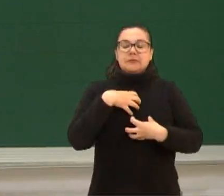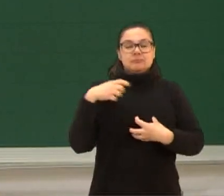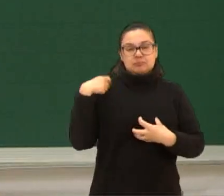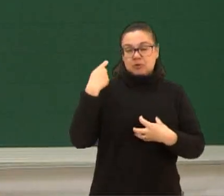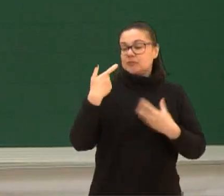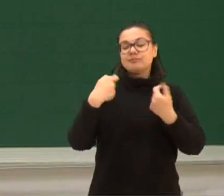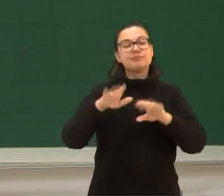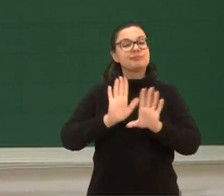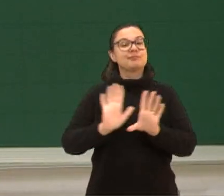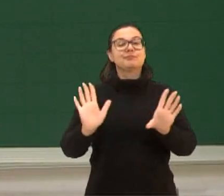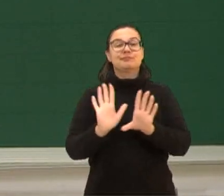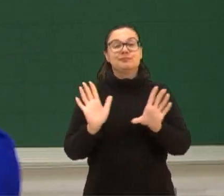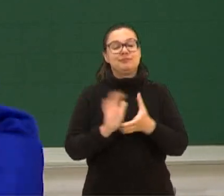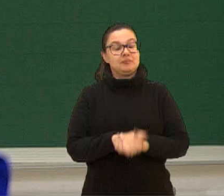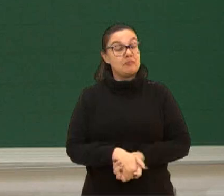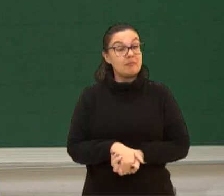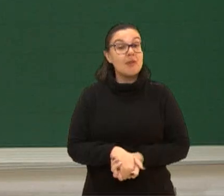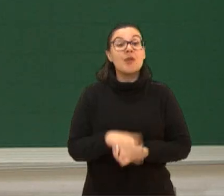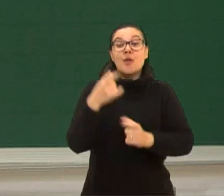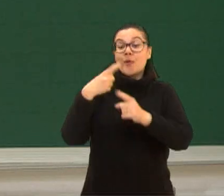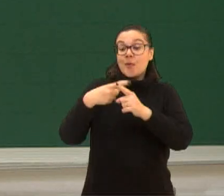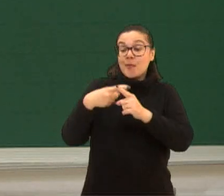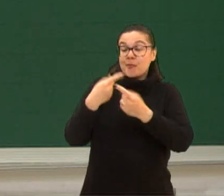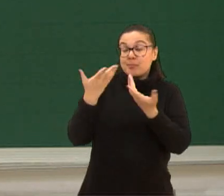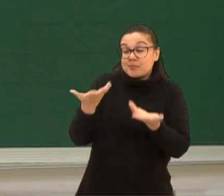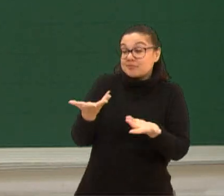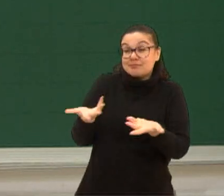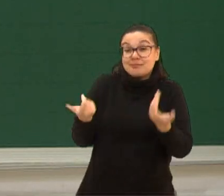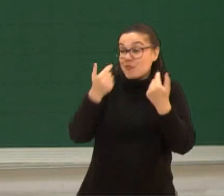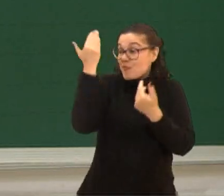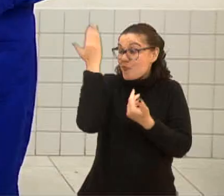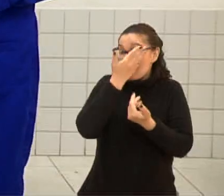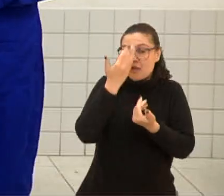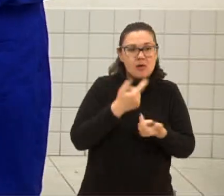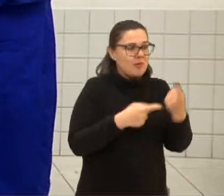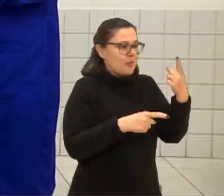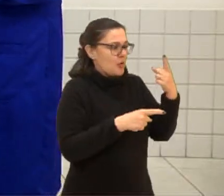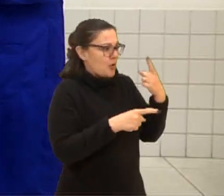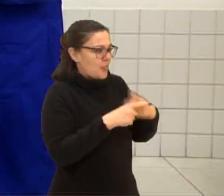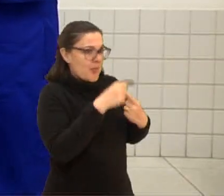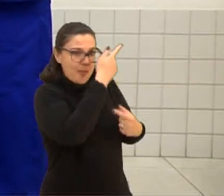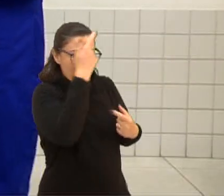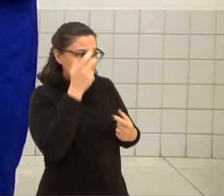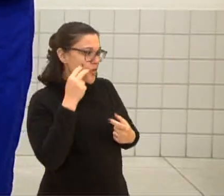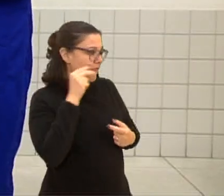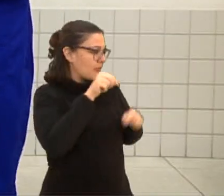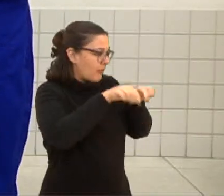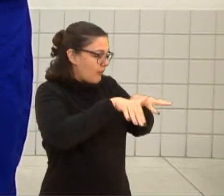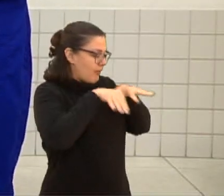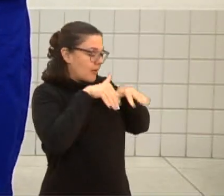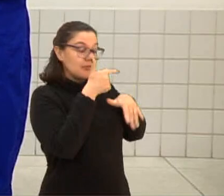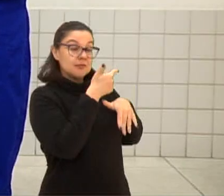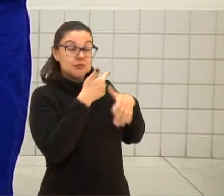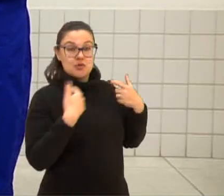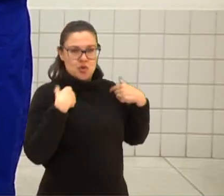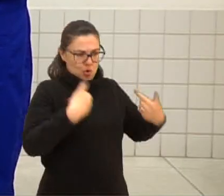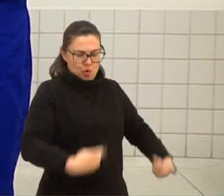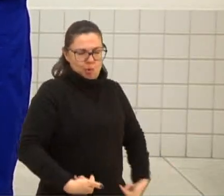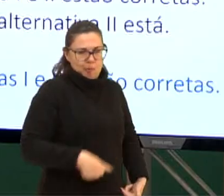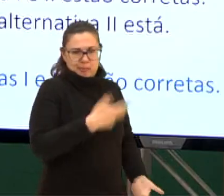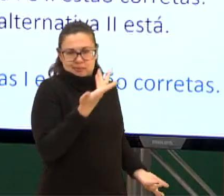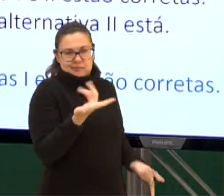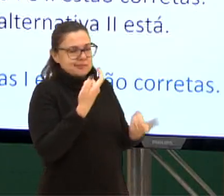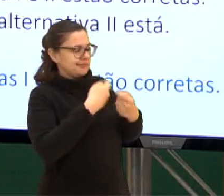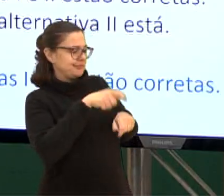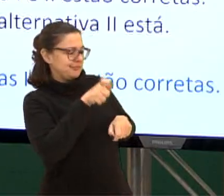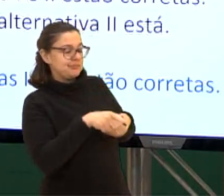personagem, né, não era necessário o figurino, né? Porque você não tá vendo, gente. Então não precisa usar a roupa de um personagem. Não